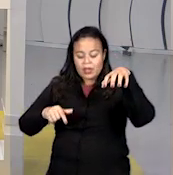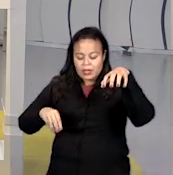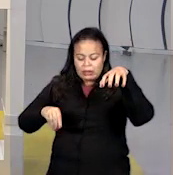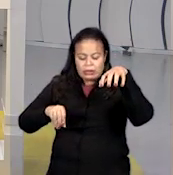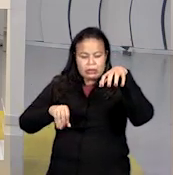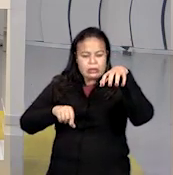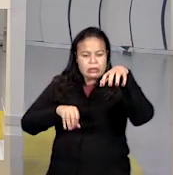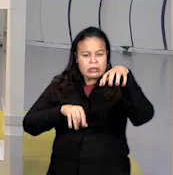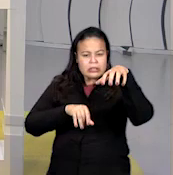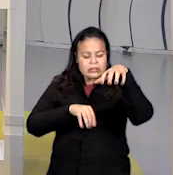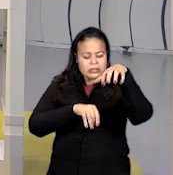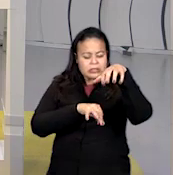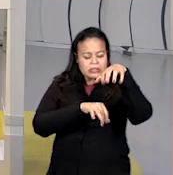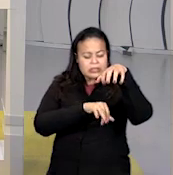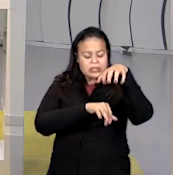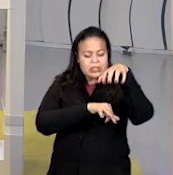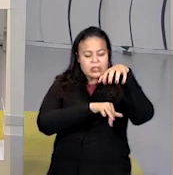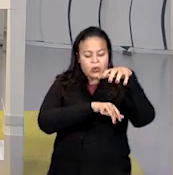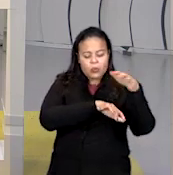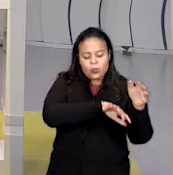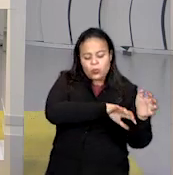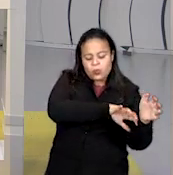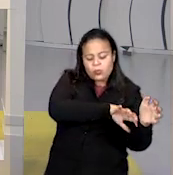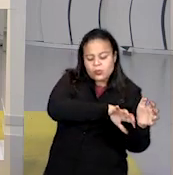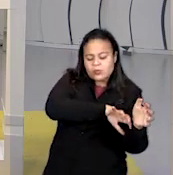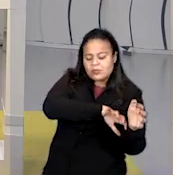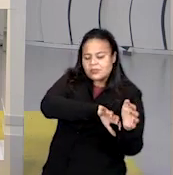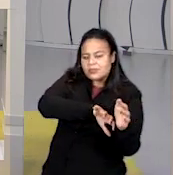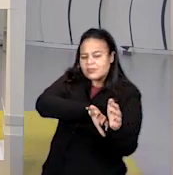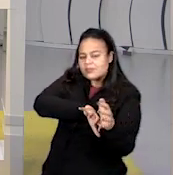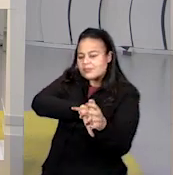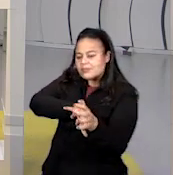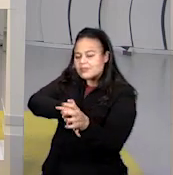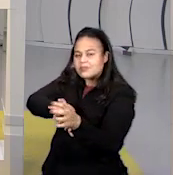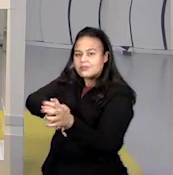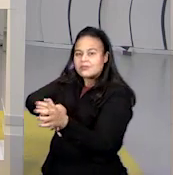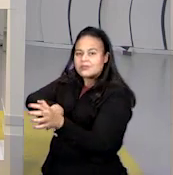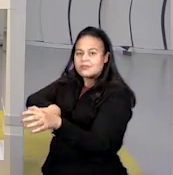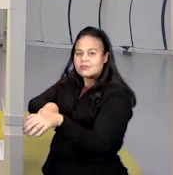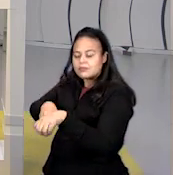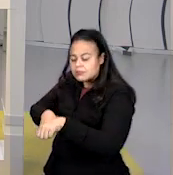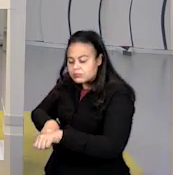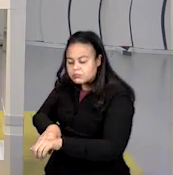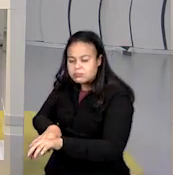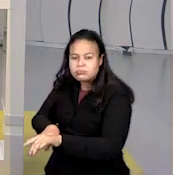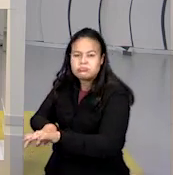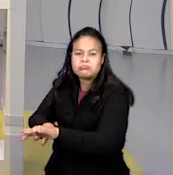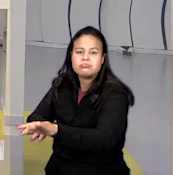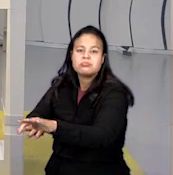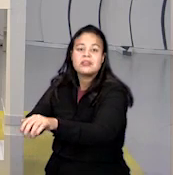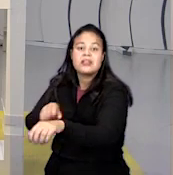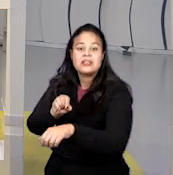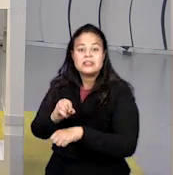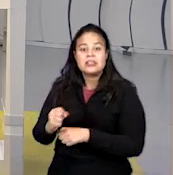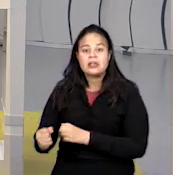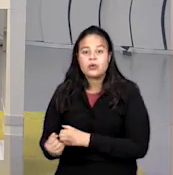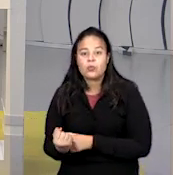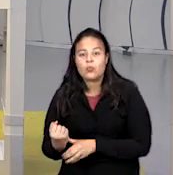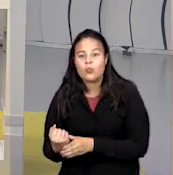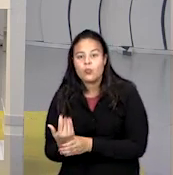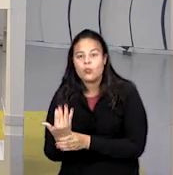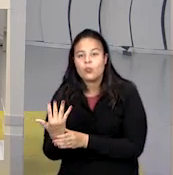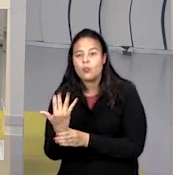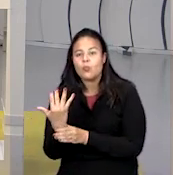vegetação, ela carrega o solo com ela. As raízes das plantas e a própria cobertura